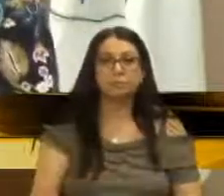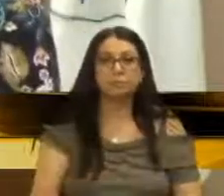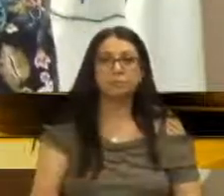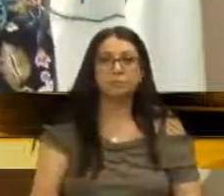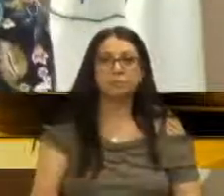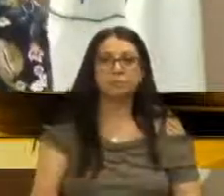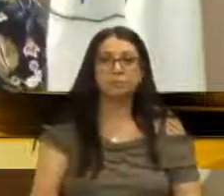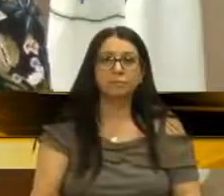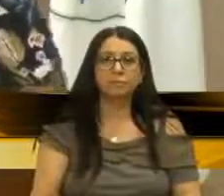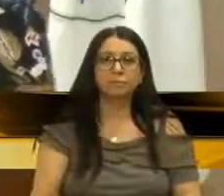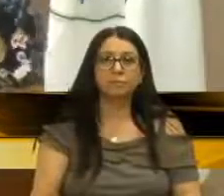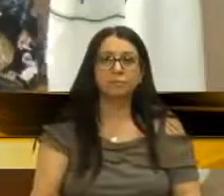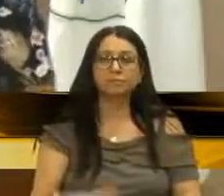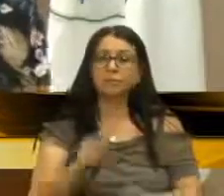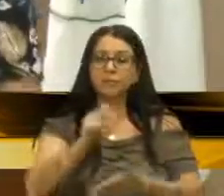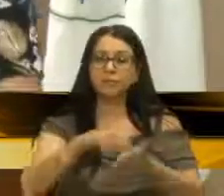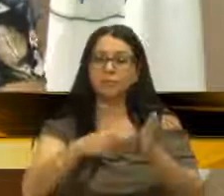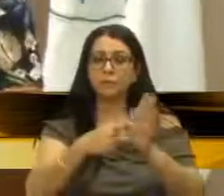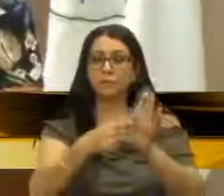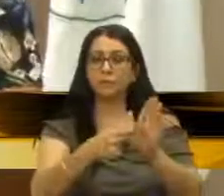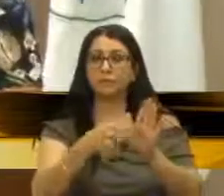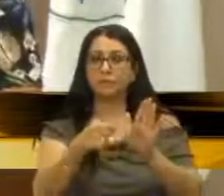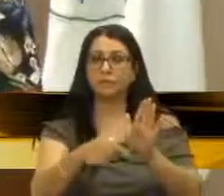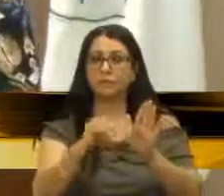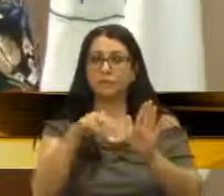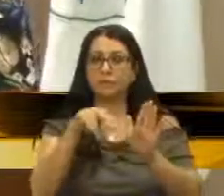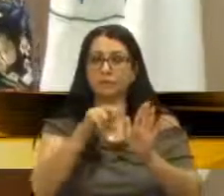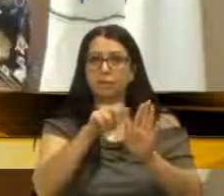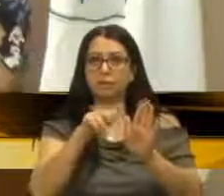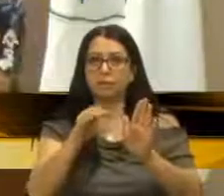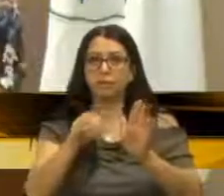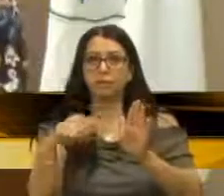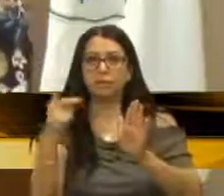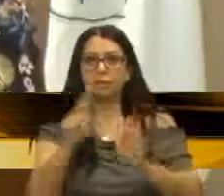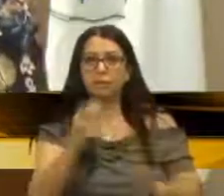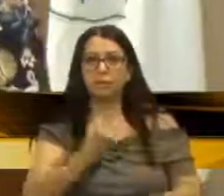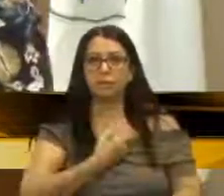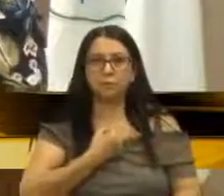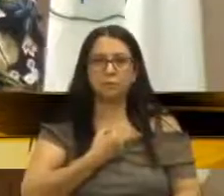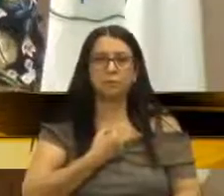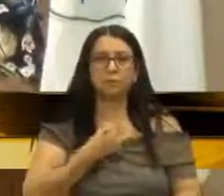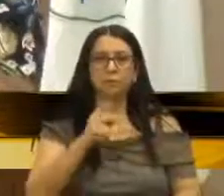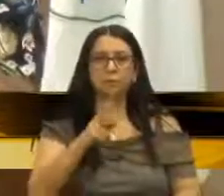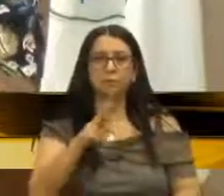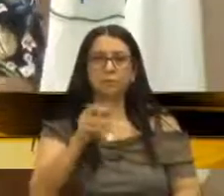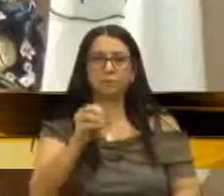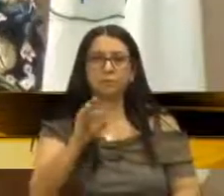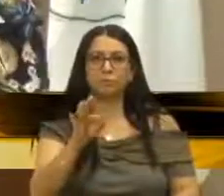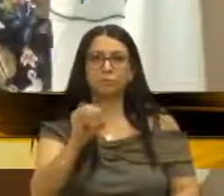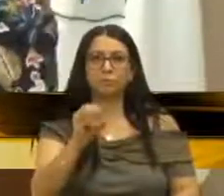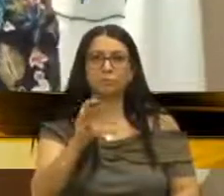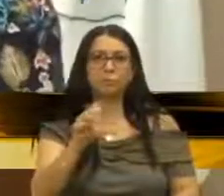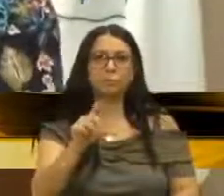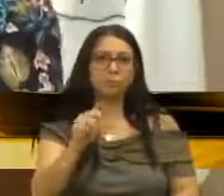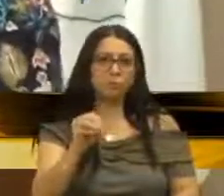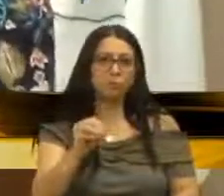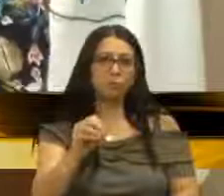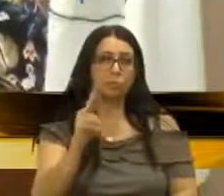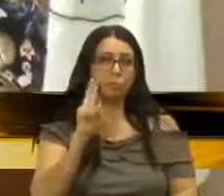indicação aqui a entrar na seqüência ainda irá passar o número do protocolo pra que isso